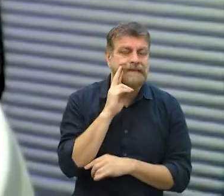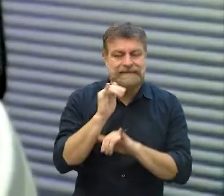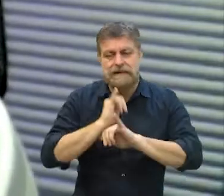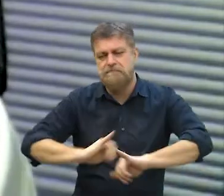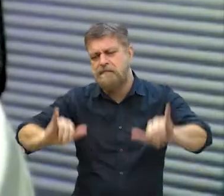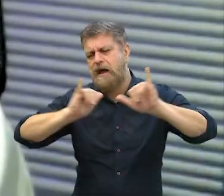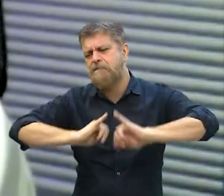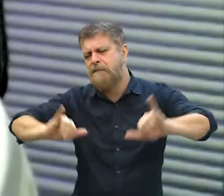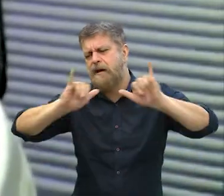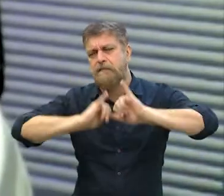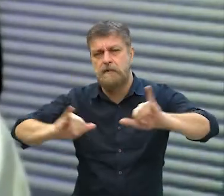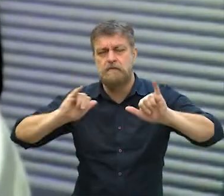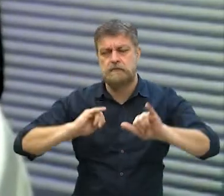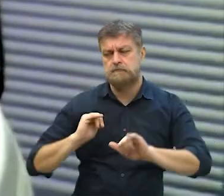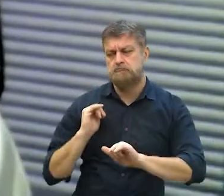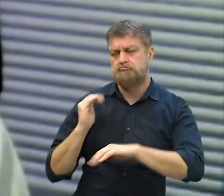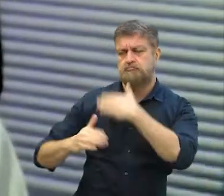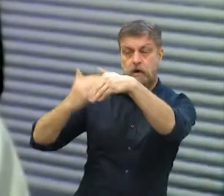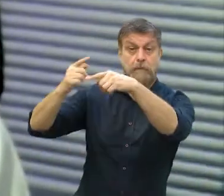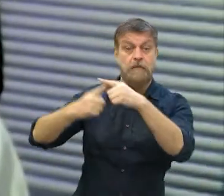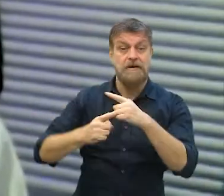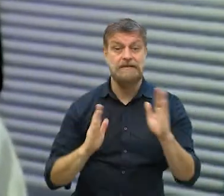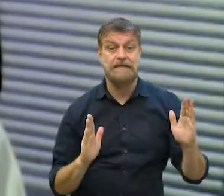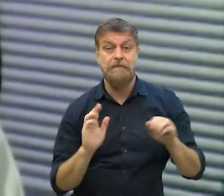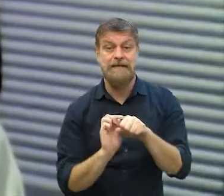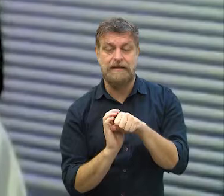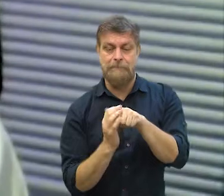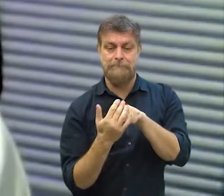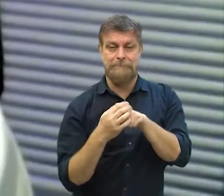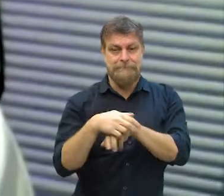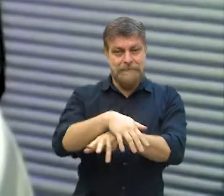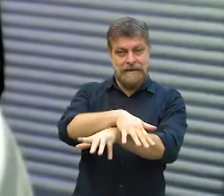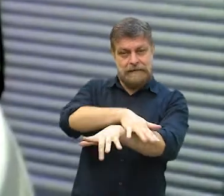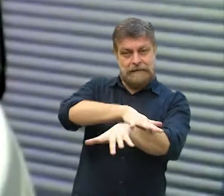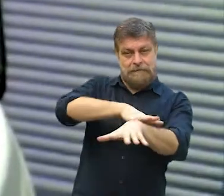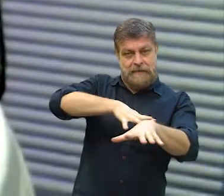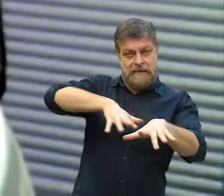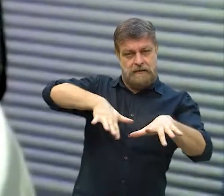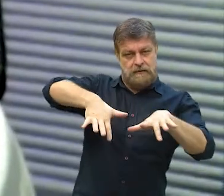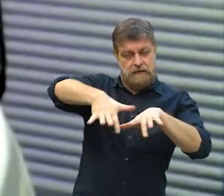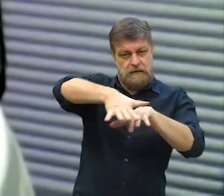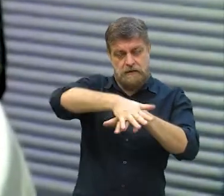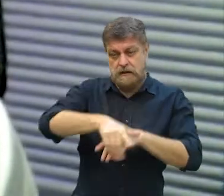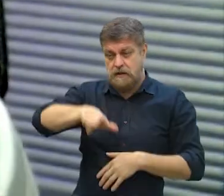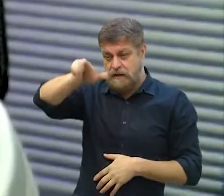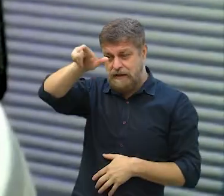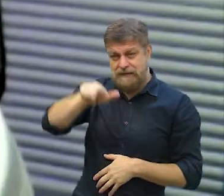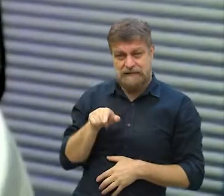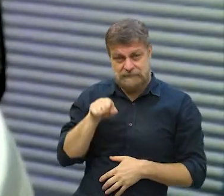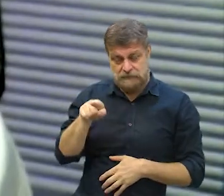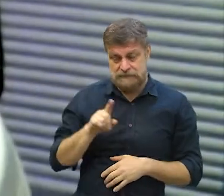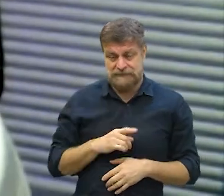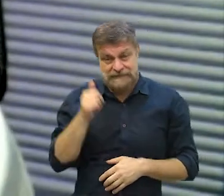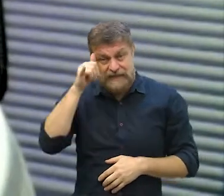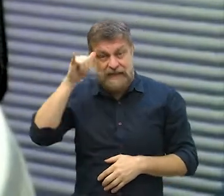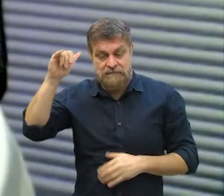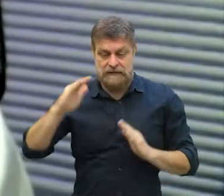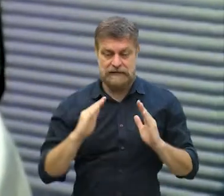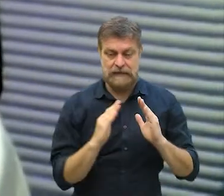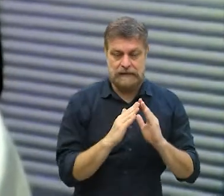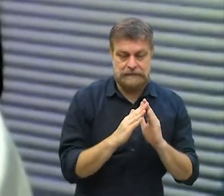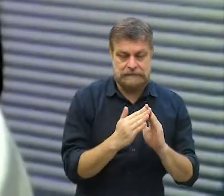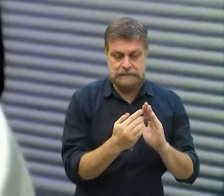campanhas ganharam uma importância maior em função da pandemia, porque por conta da pandemia, a questão da pessoa realmente evitar sair